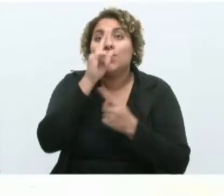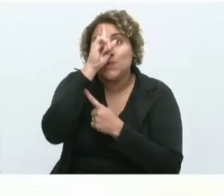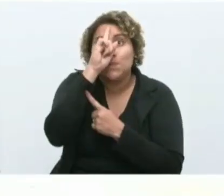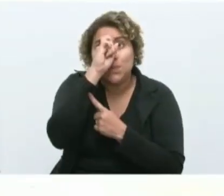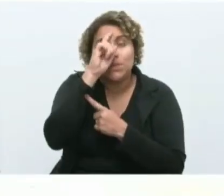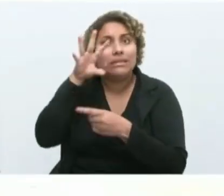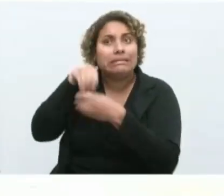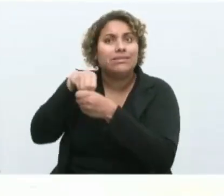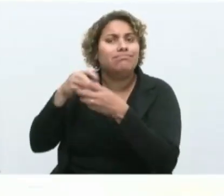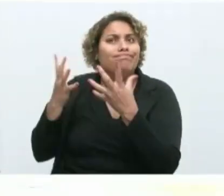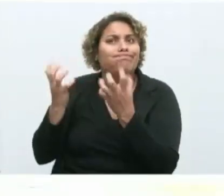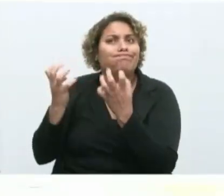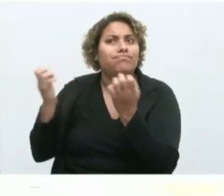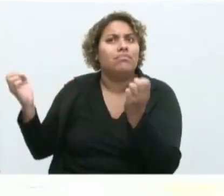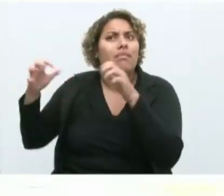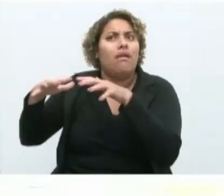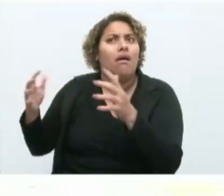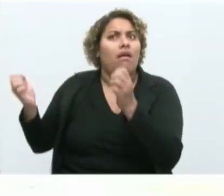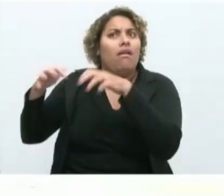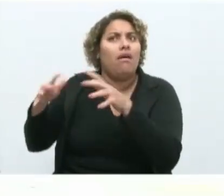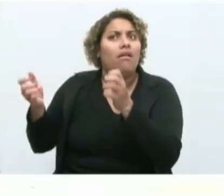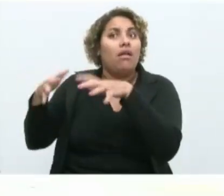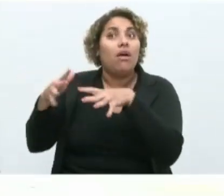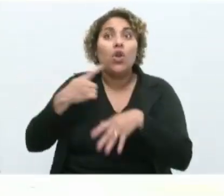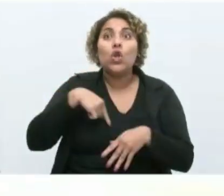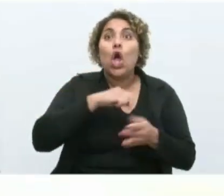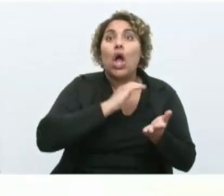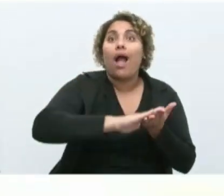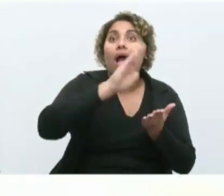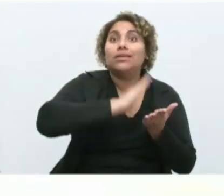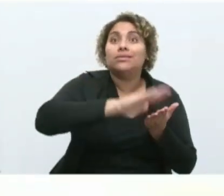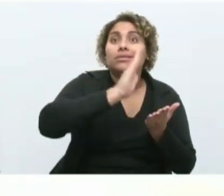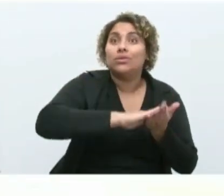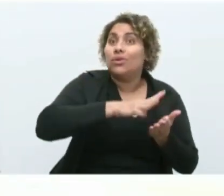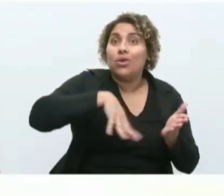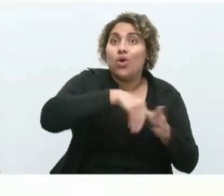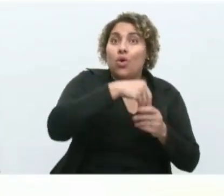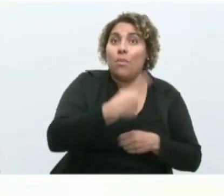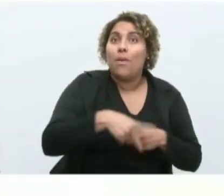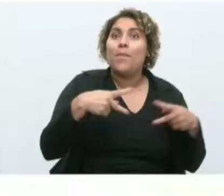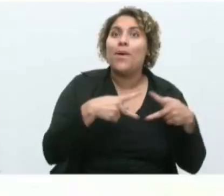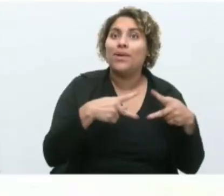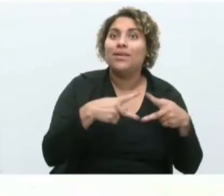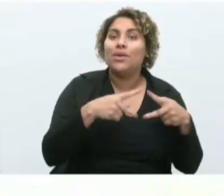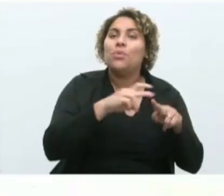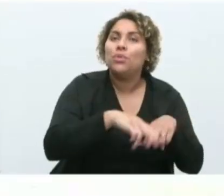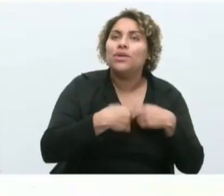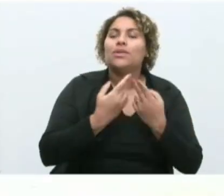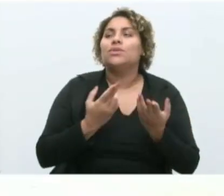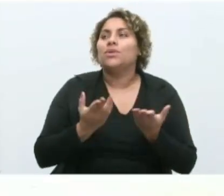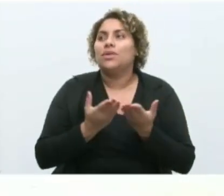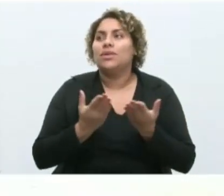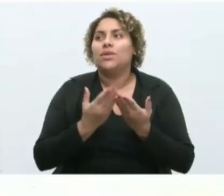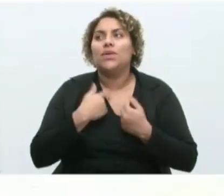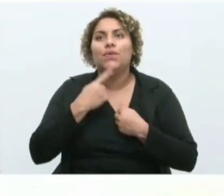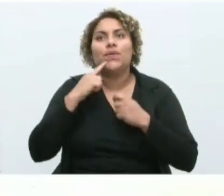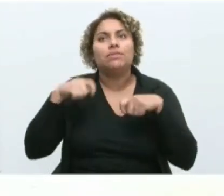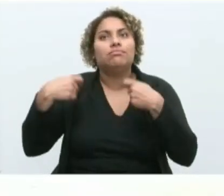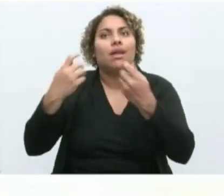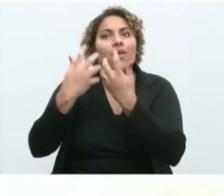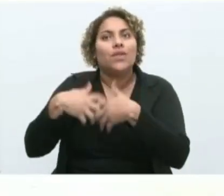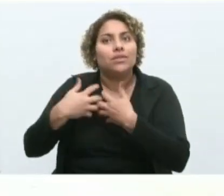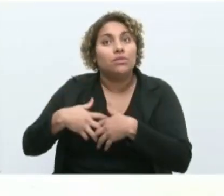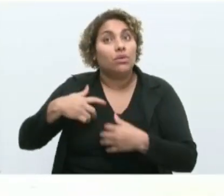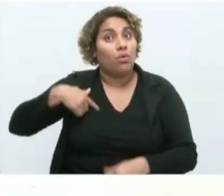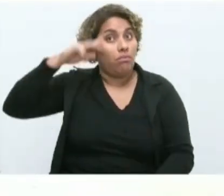o tempo, com dinheiro gasto diretamente de fonte 1 por nós, e é por isso que é uma reflexão muito